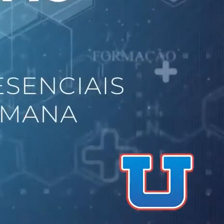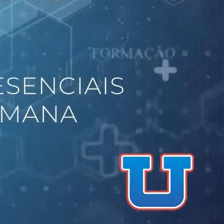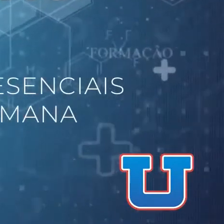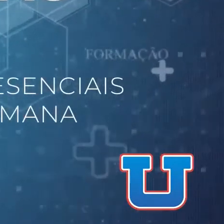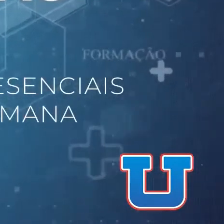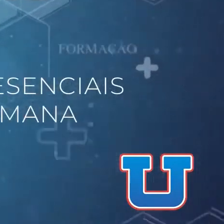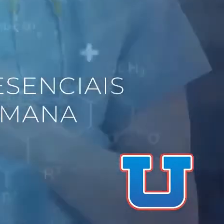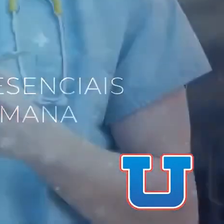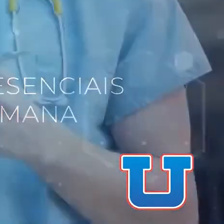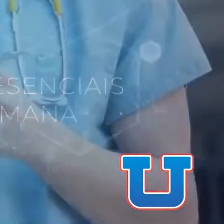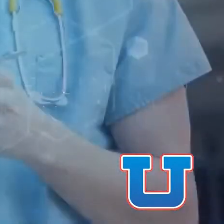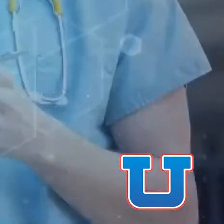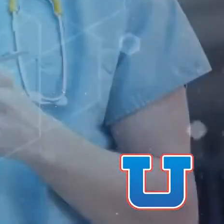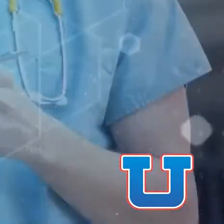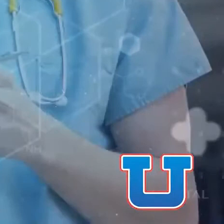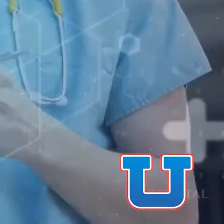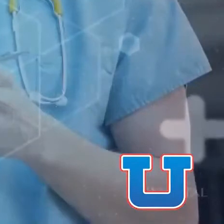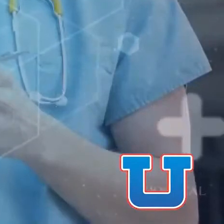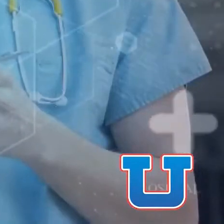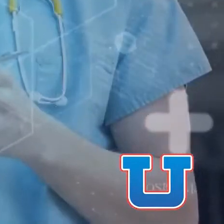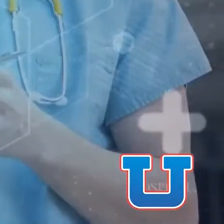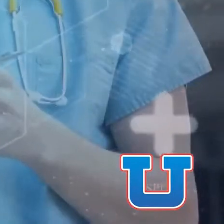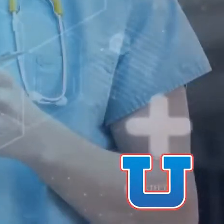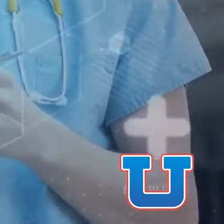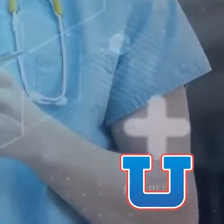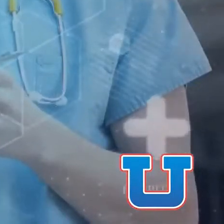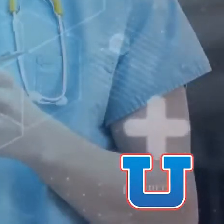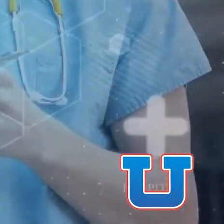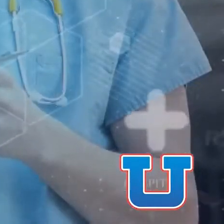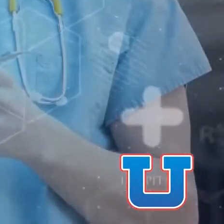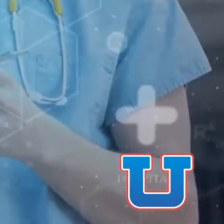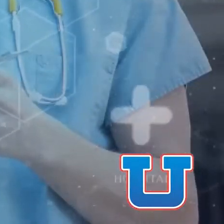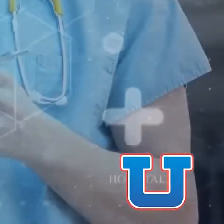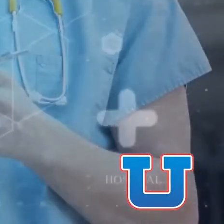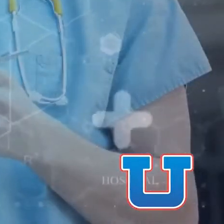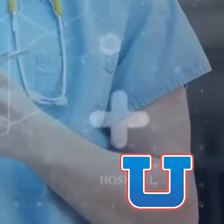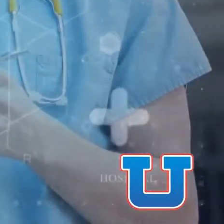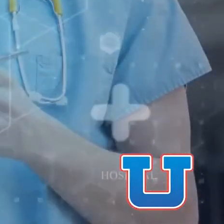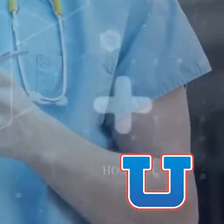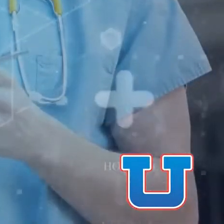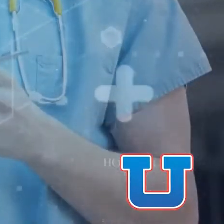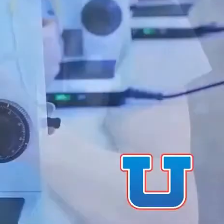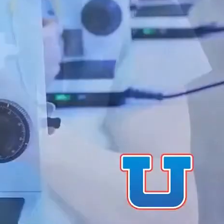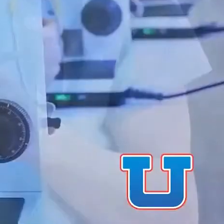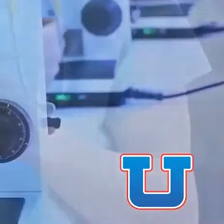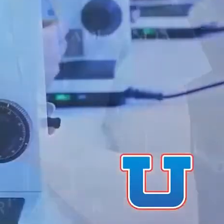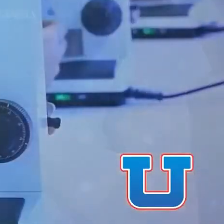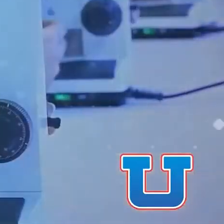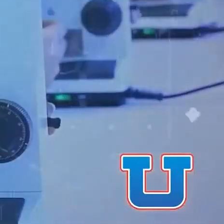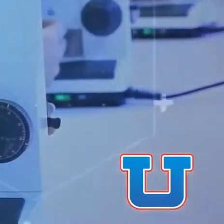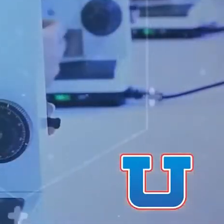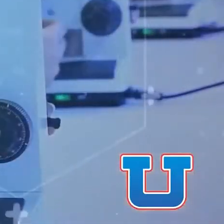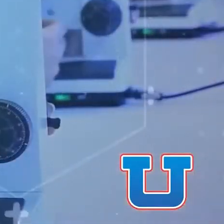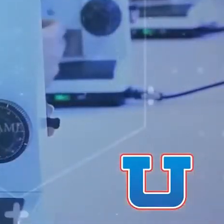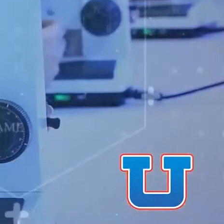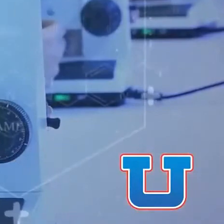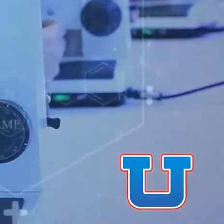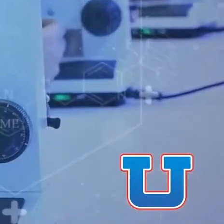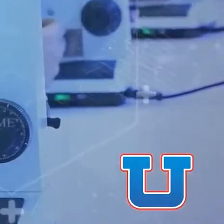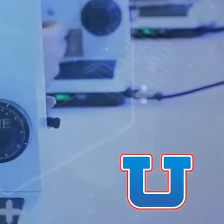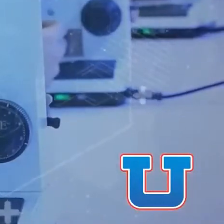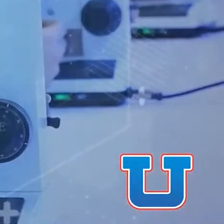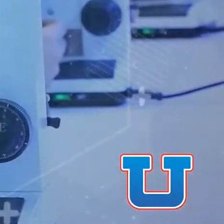presenciais 3 vezes por semana, com carga horária de aulas práticas e estágio iguais aos do curso presencial, além de uma excelente estrutura